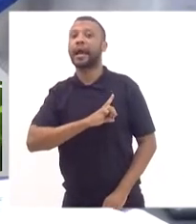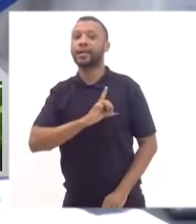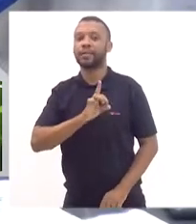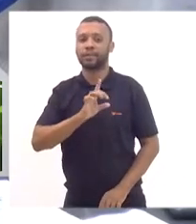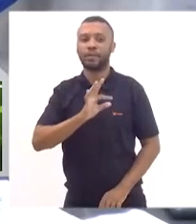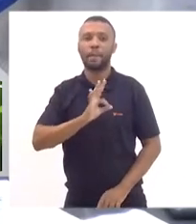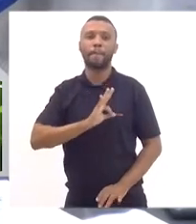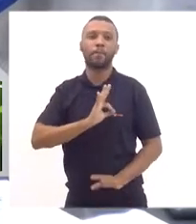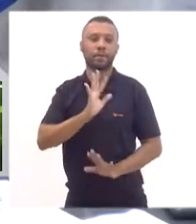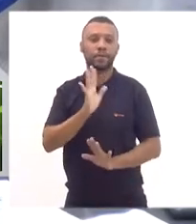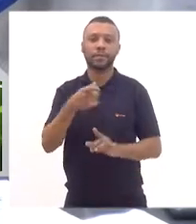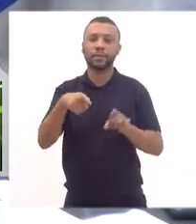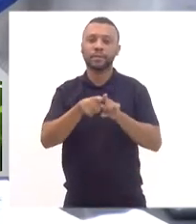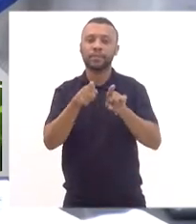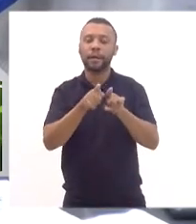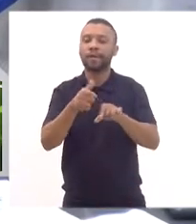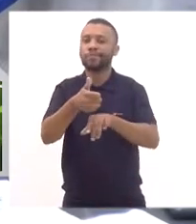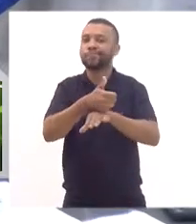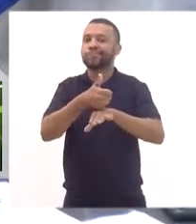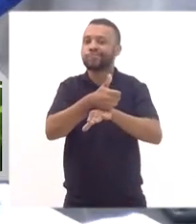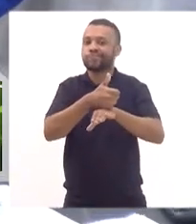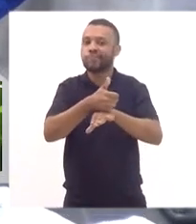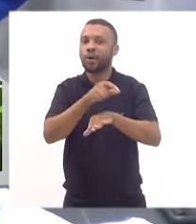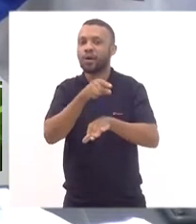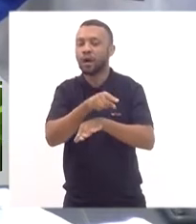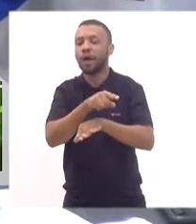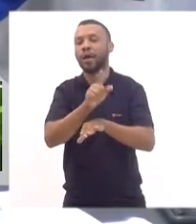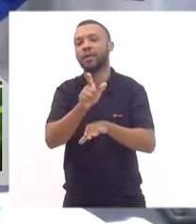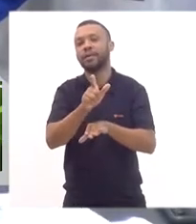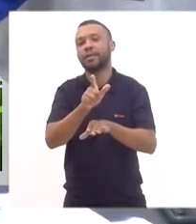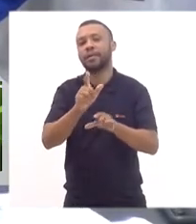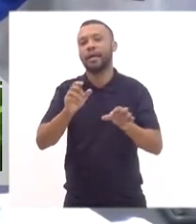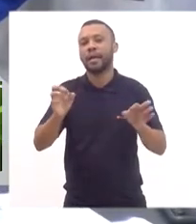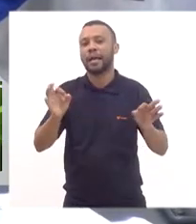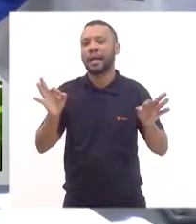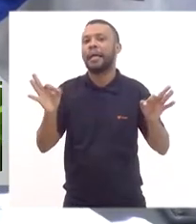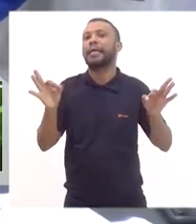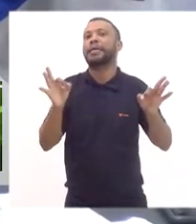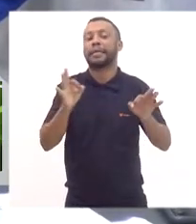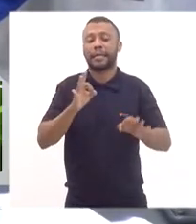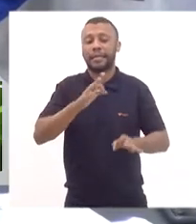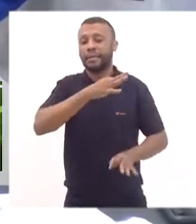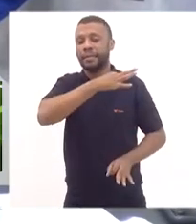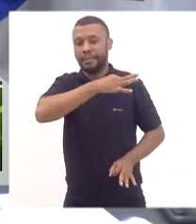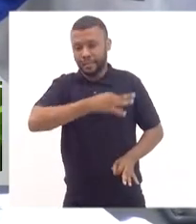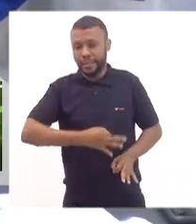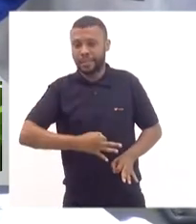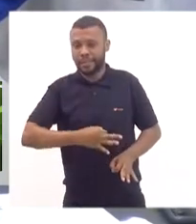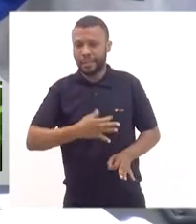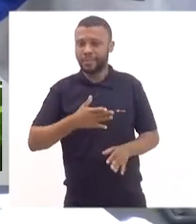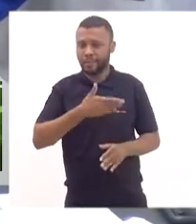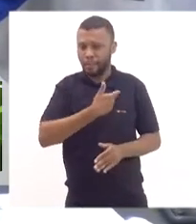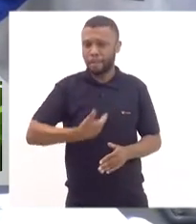e especialista em integridade pública. Cabe aqui